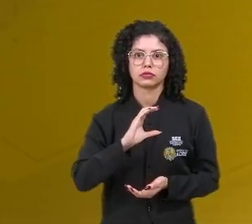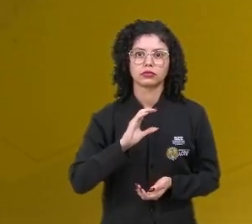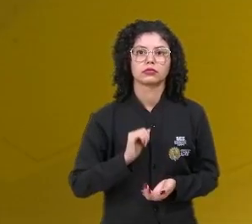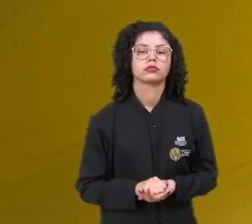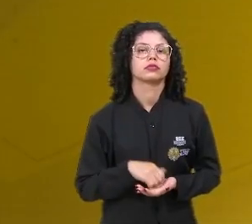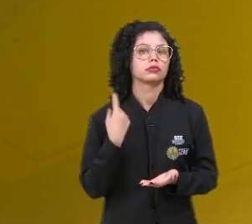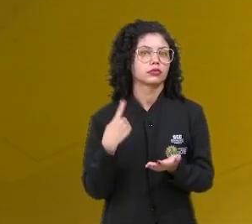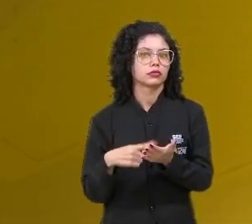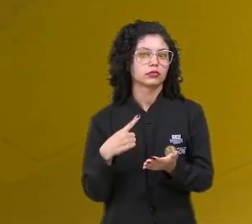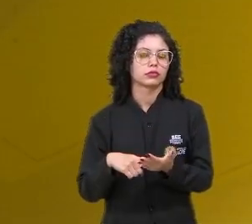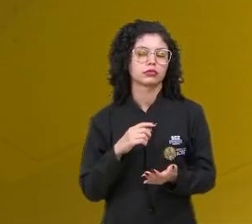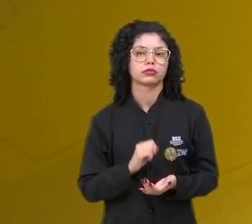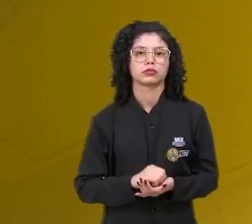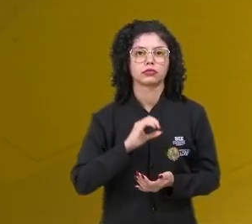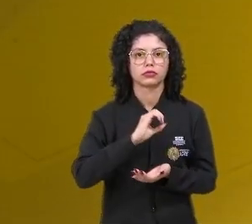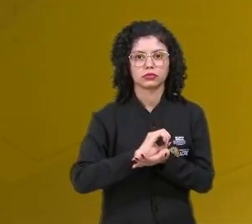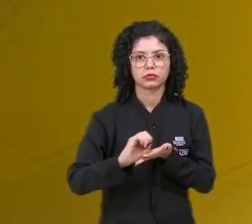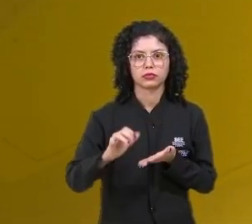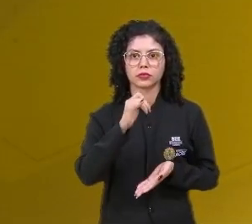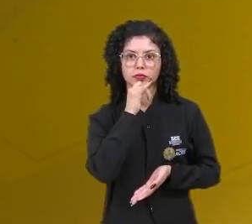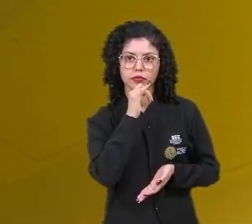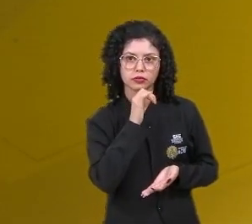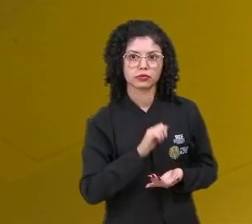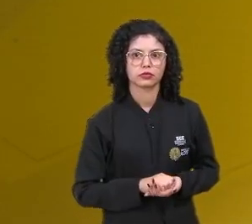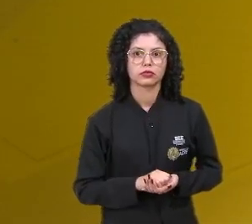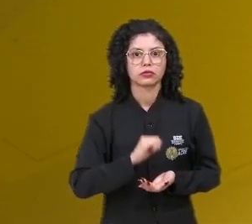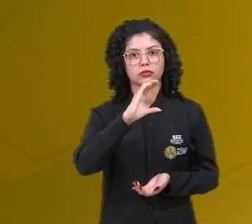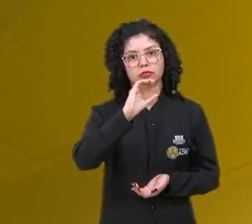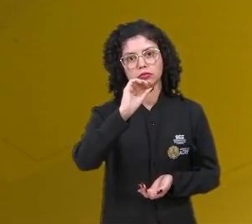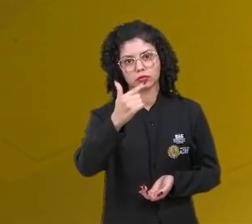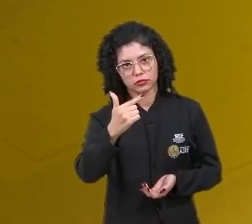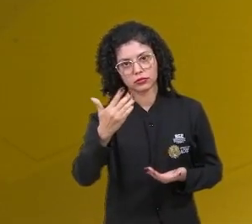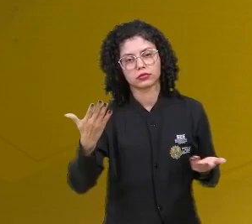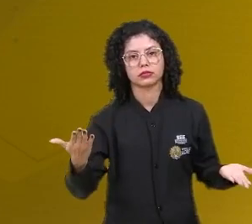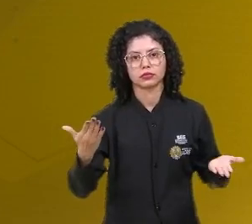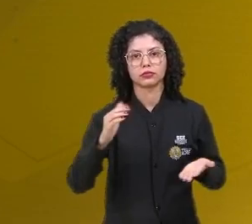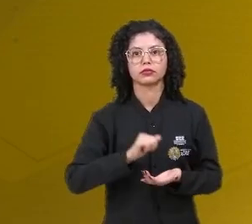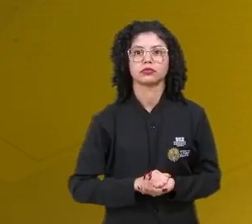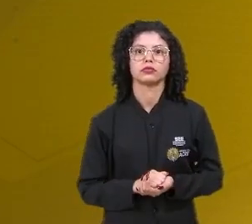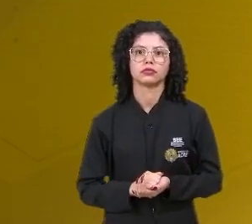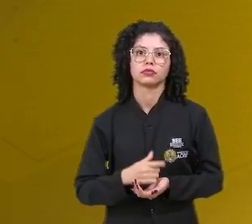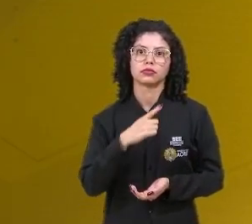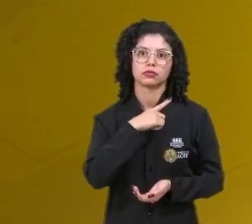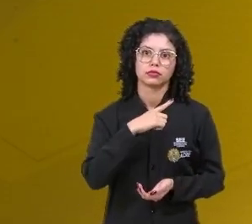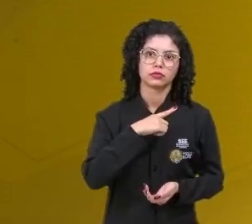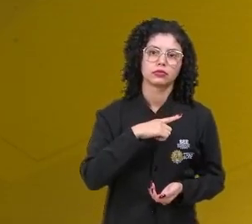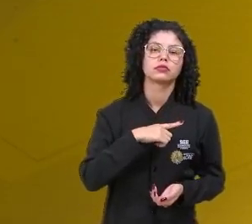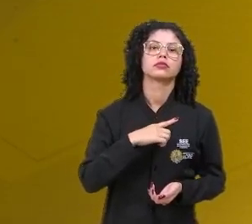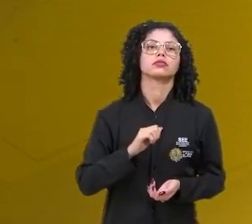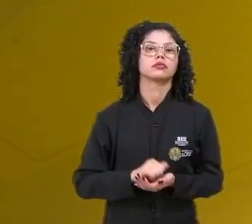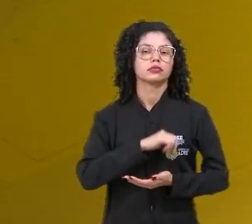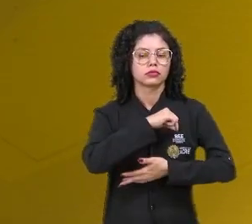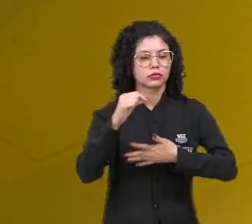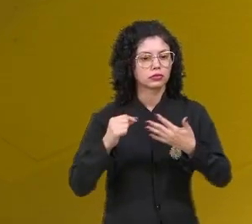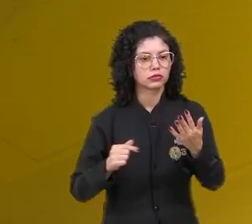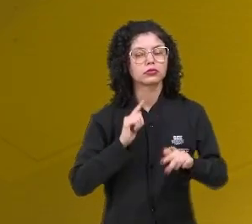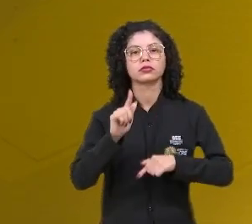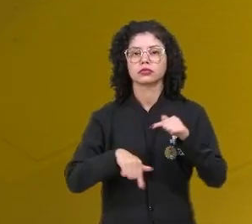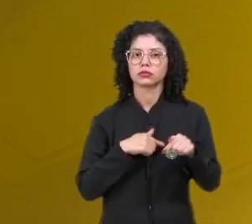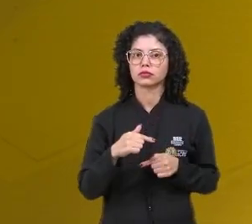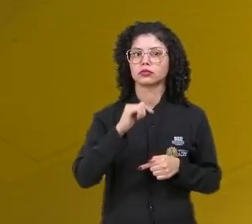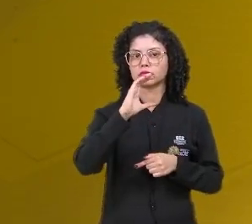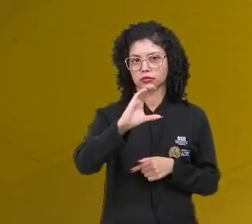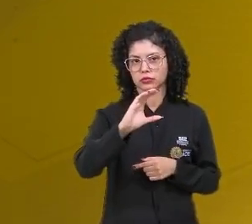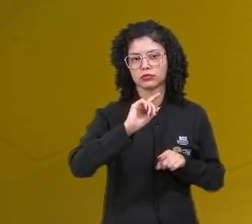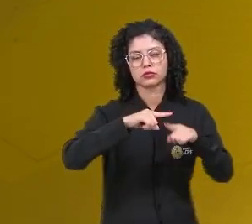considerados orgânicos. Um exemplo aí, CO2, dióxido de carbono. Ele tem em sua composição o elemento químico